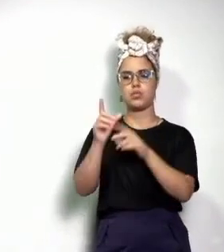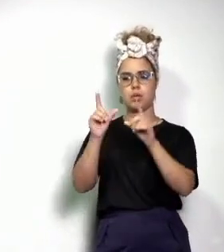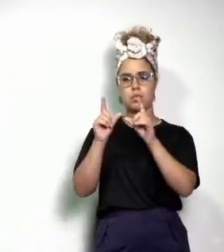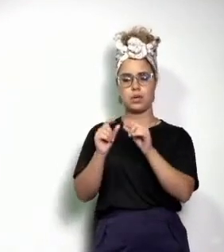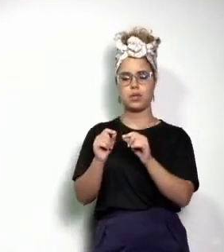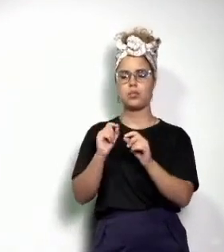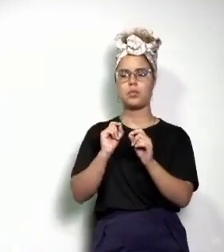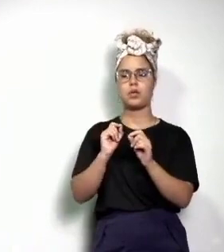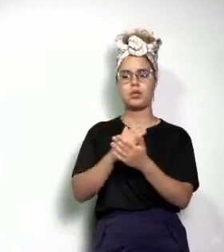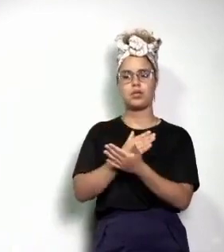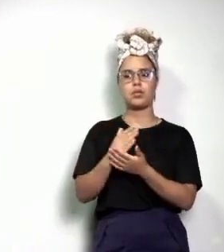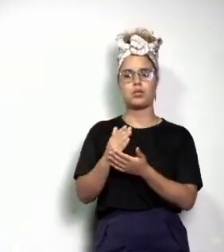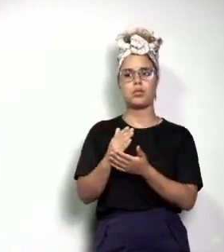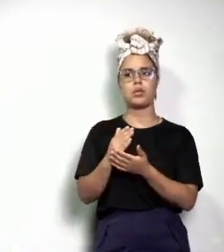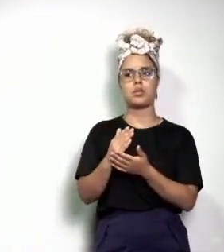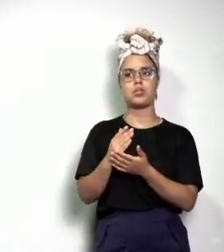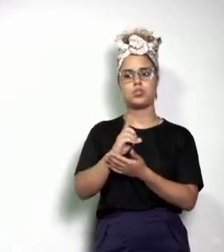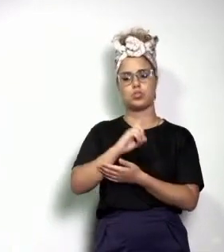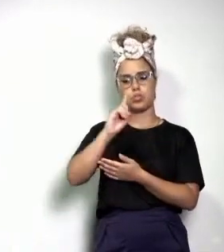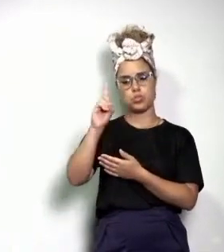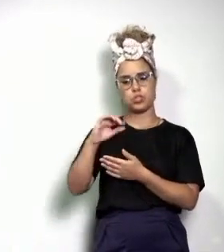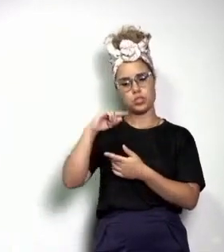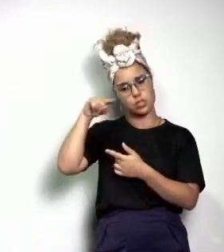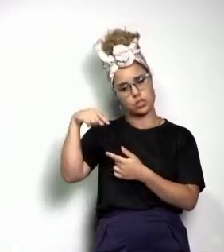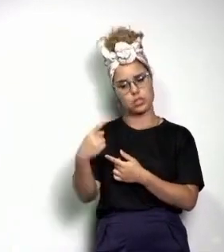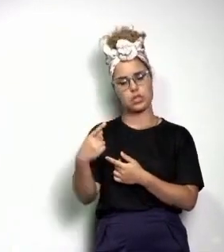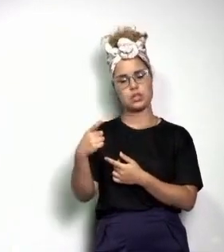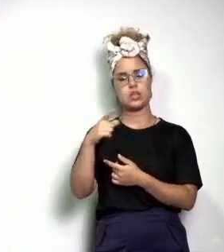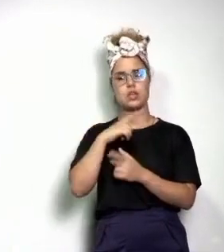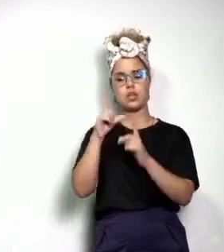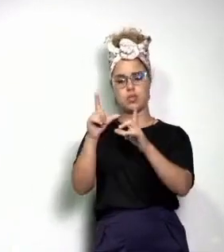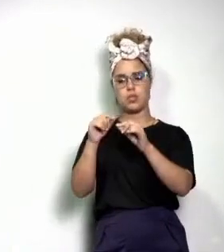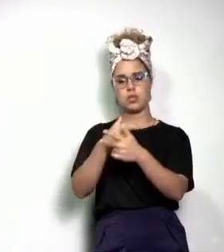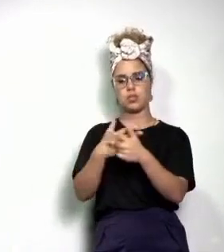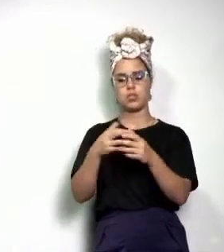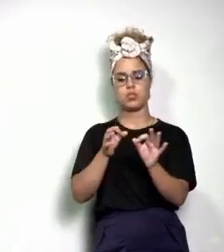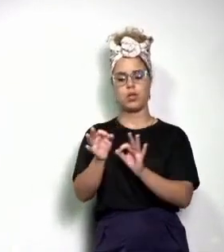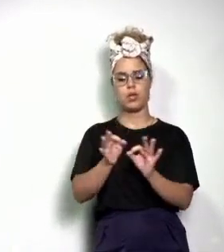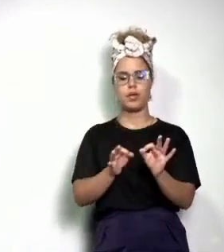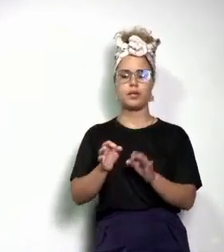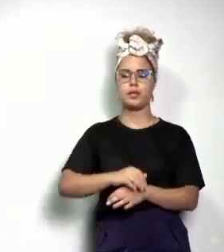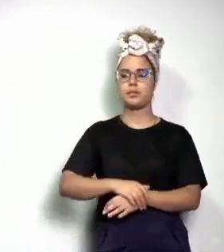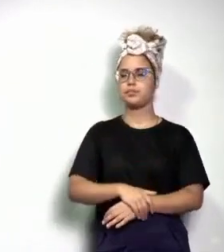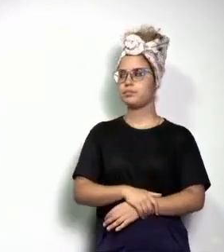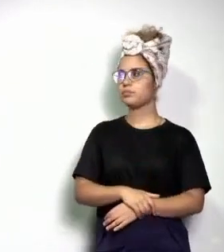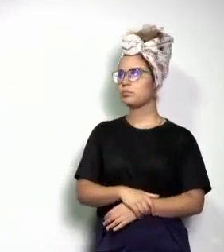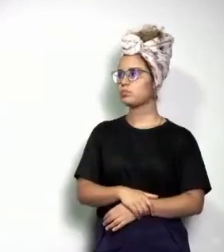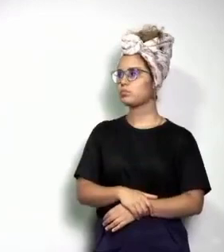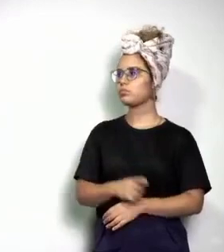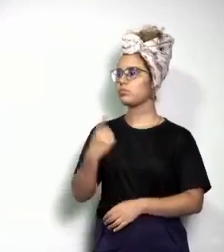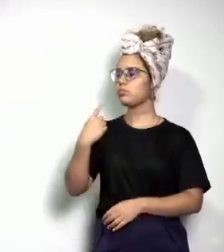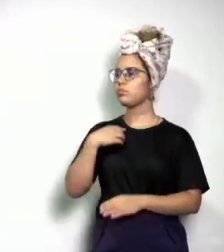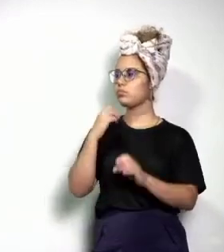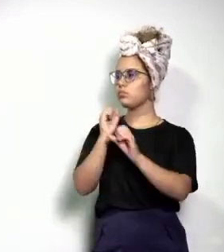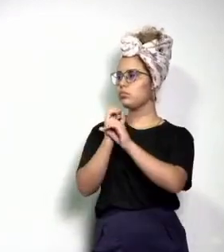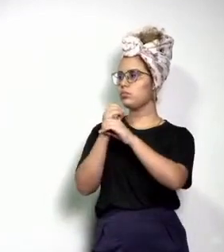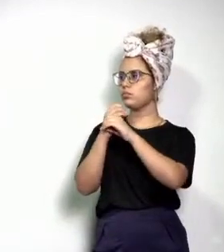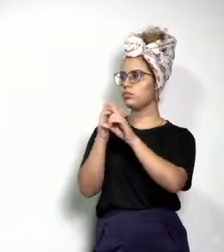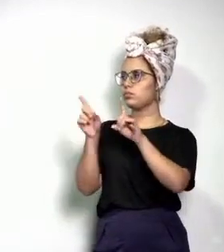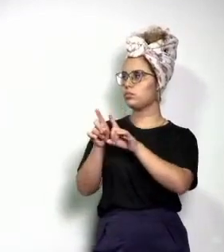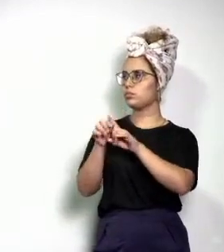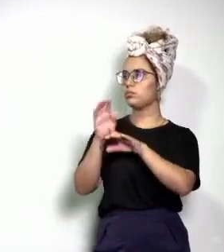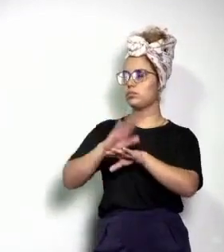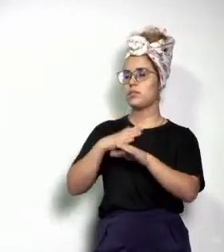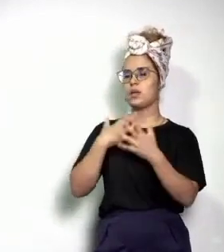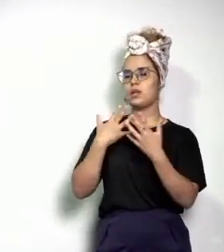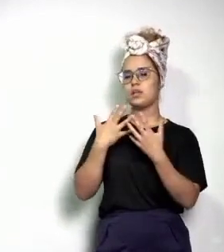para quando no começo da diária seguinte a gente tenha bem menos coisas para montar. Essa lente também, ela é uma lente bem mais